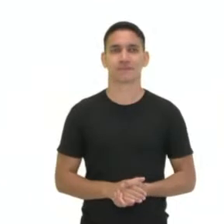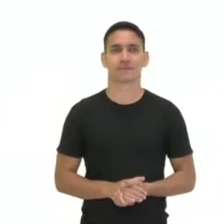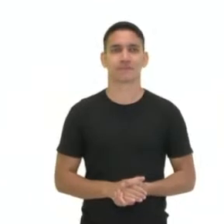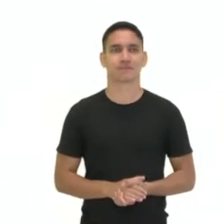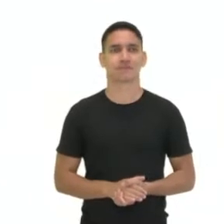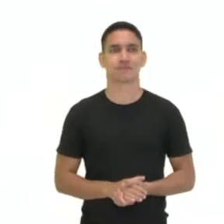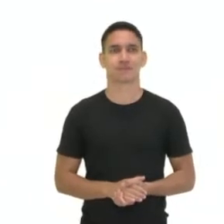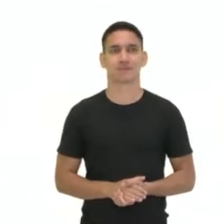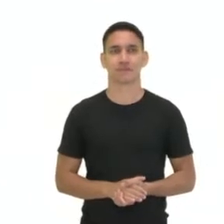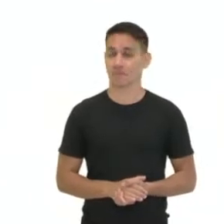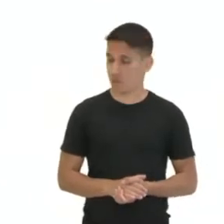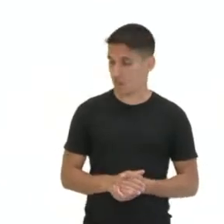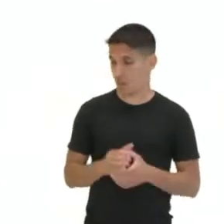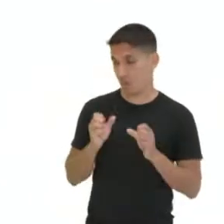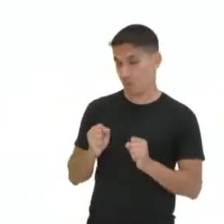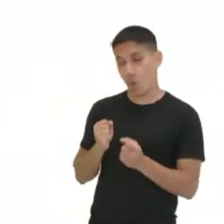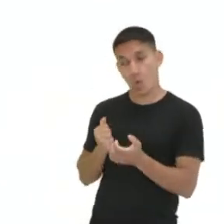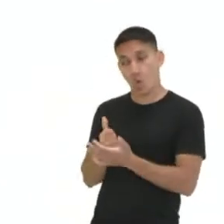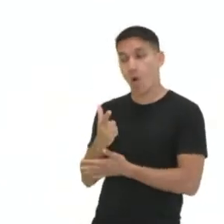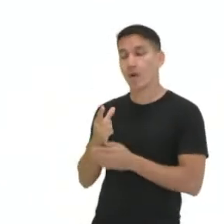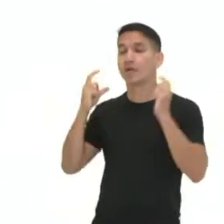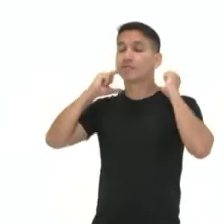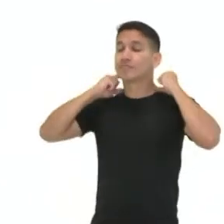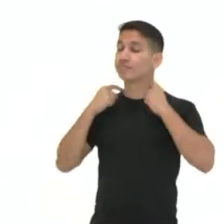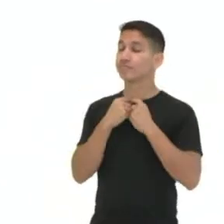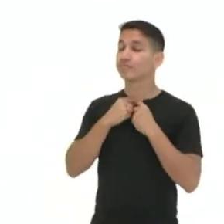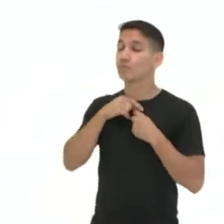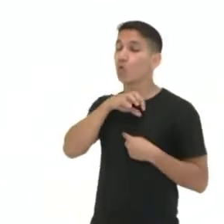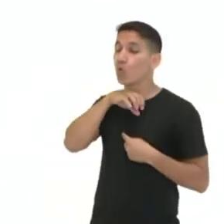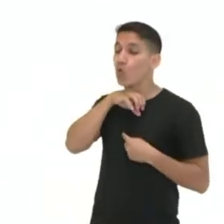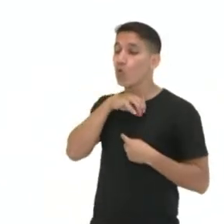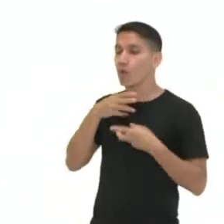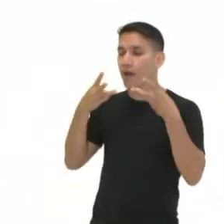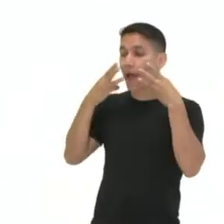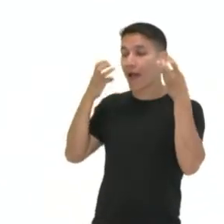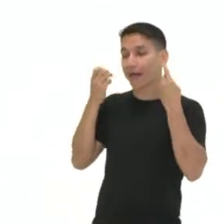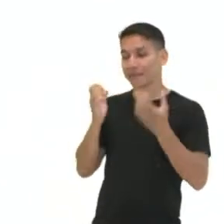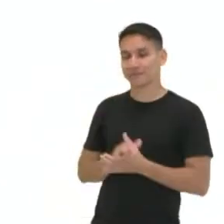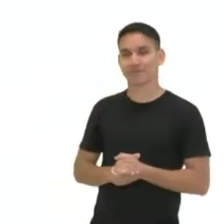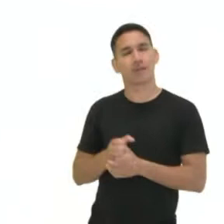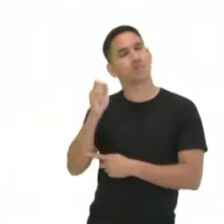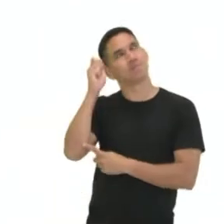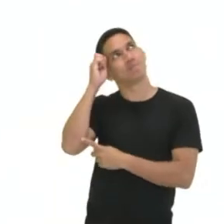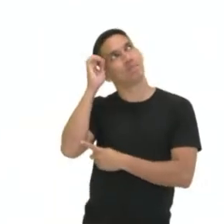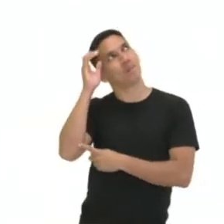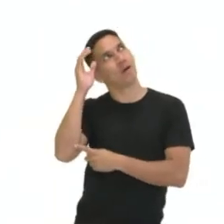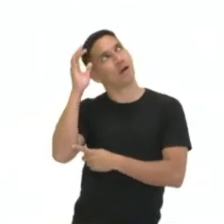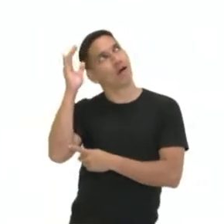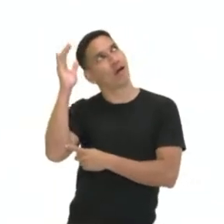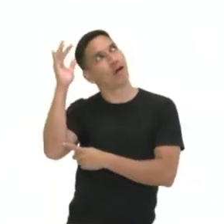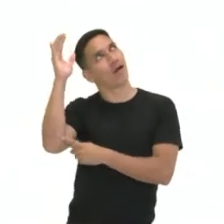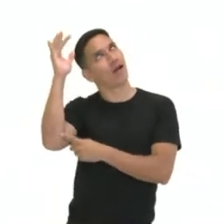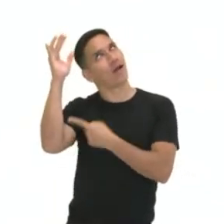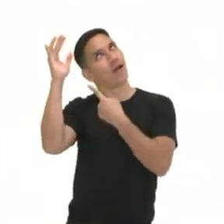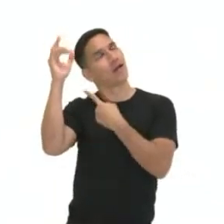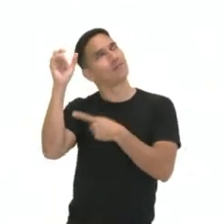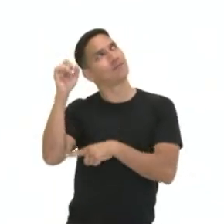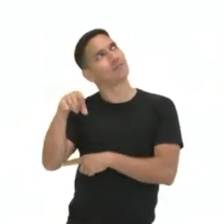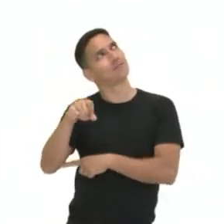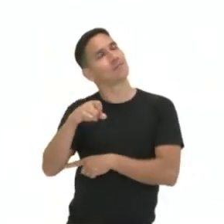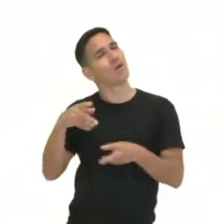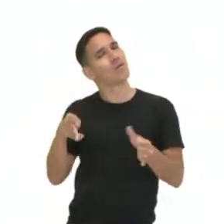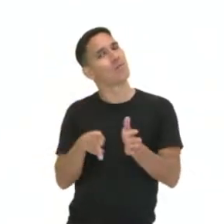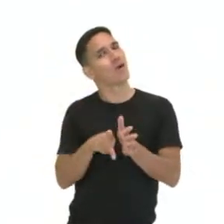Uma coleirinha nova, com guizo, pro mingau. E aí, balão de pensamento, né? Tá a Magalu pensando no mingau